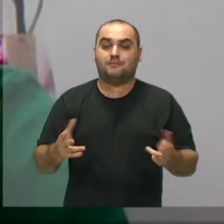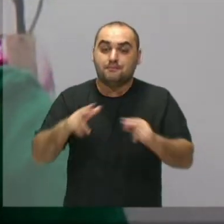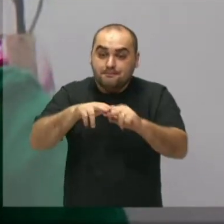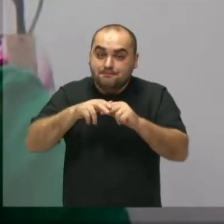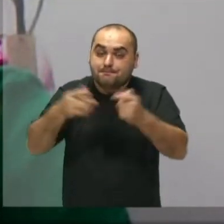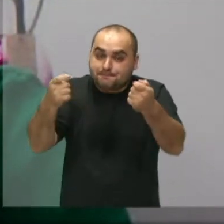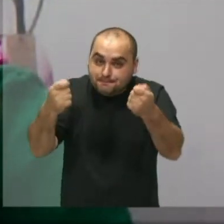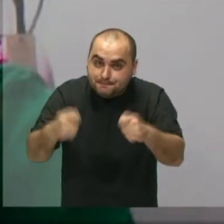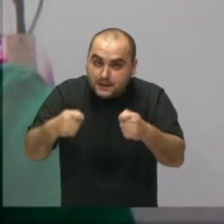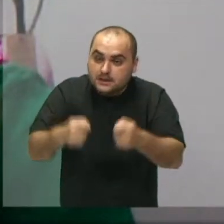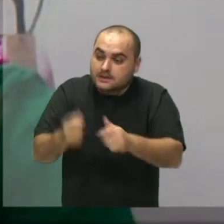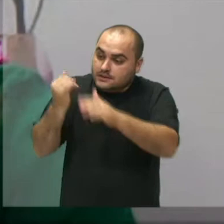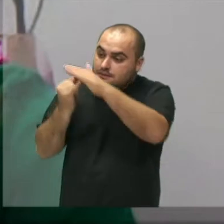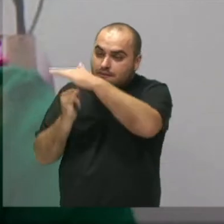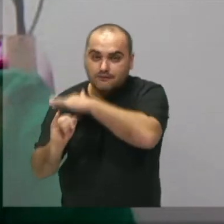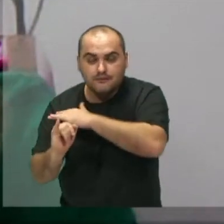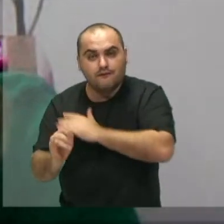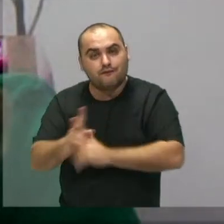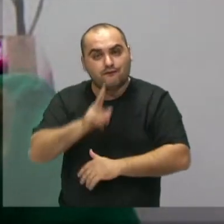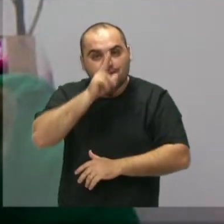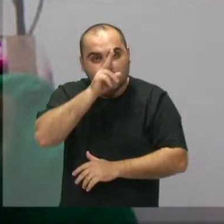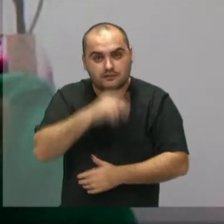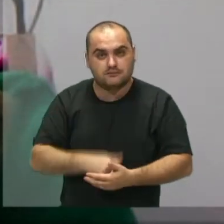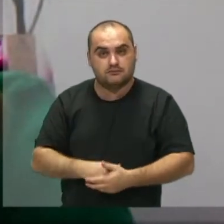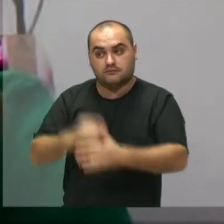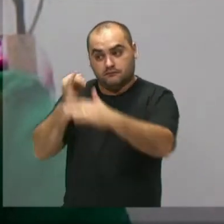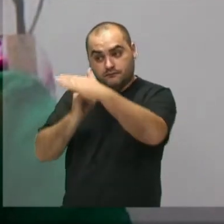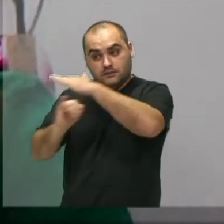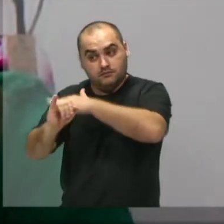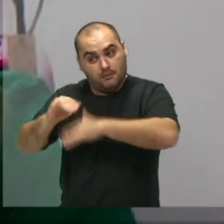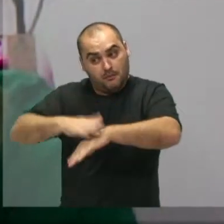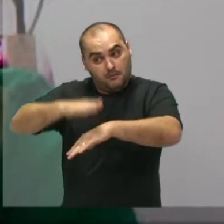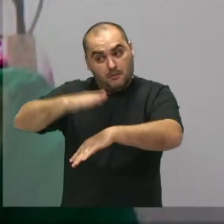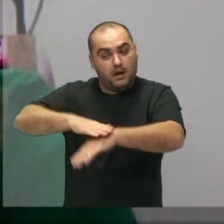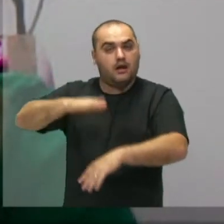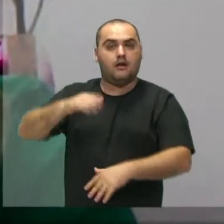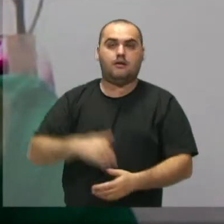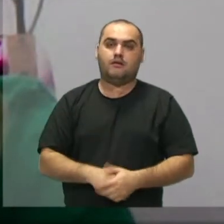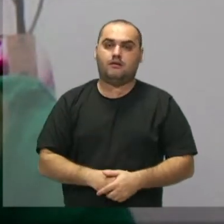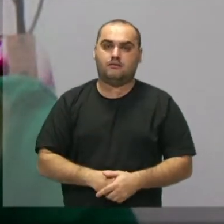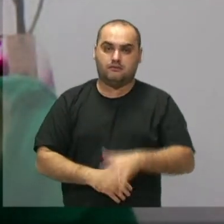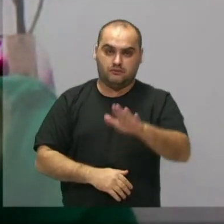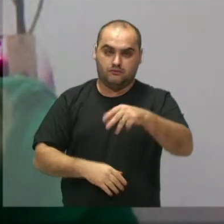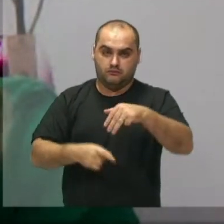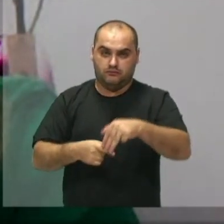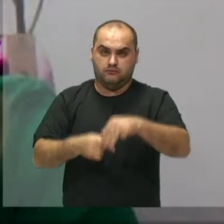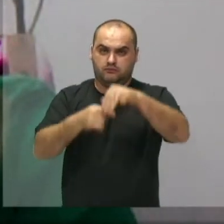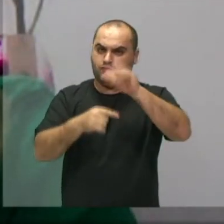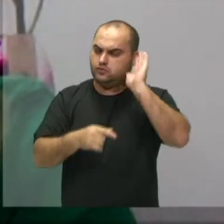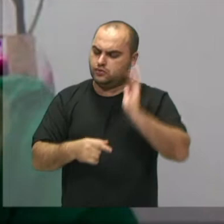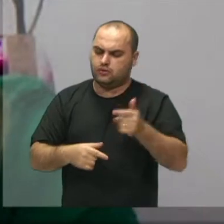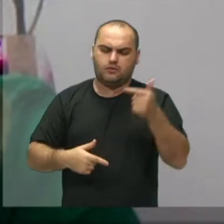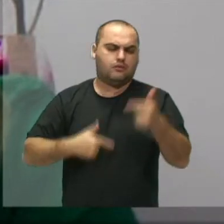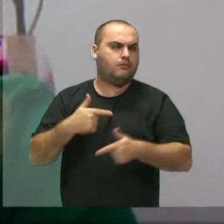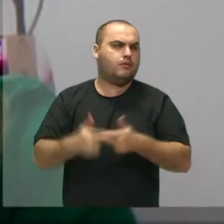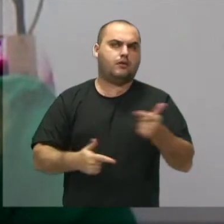também precisa de investimento, talvez um investimento até maior do município. O município já faz um trabalho